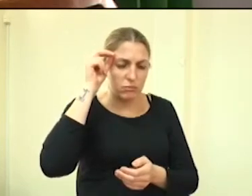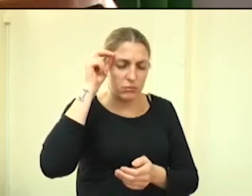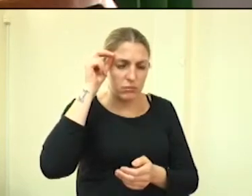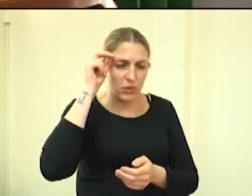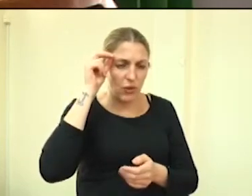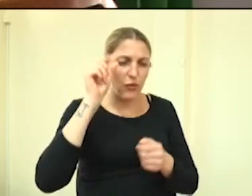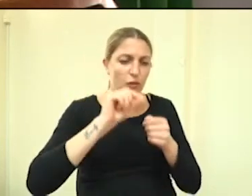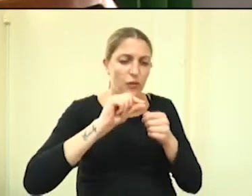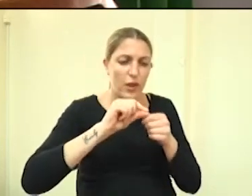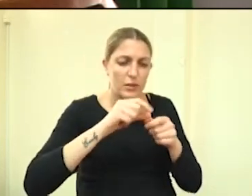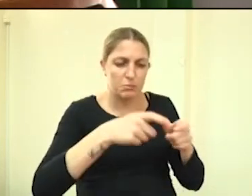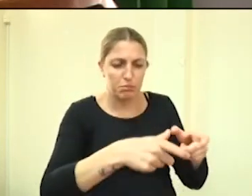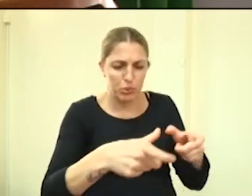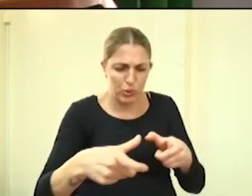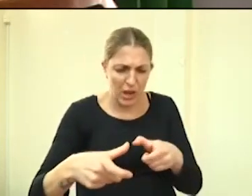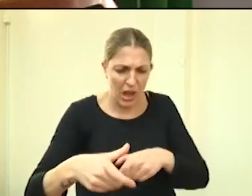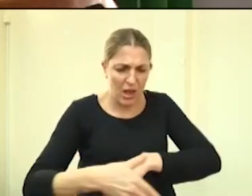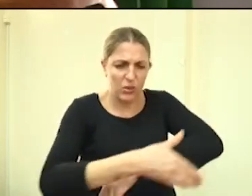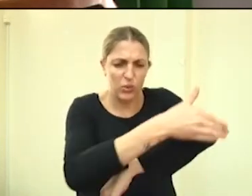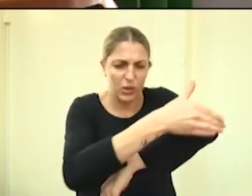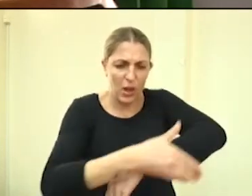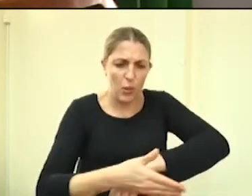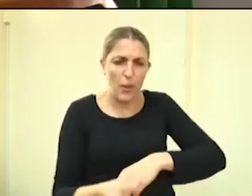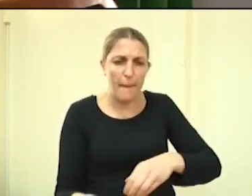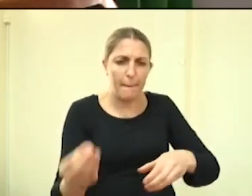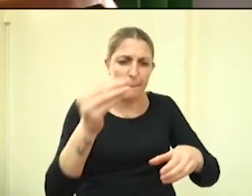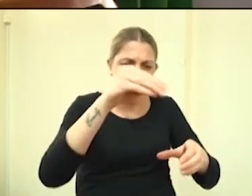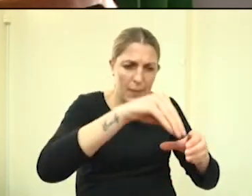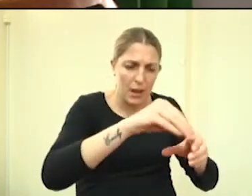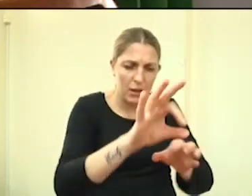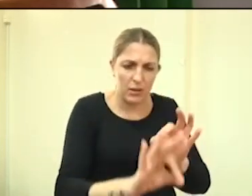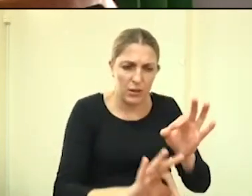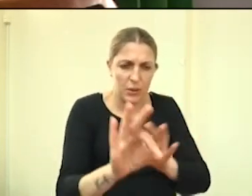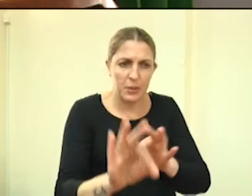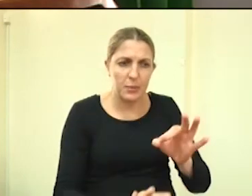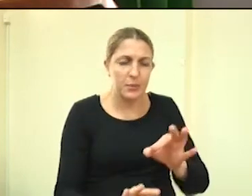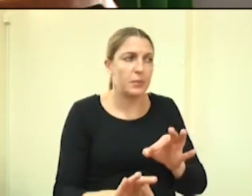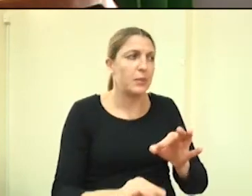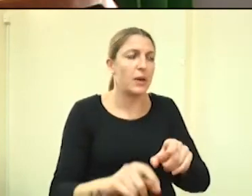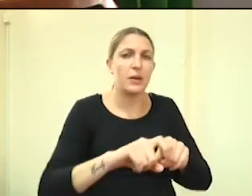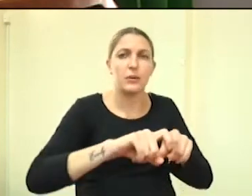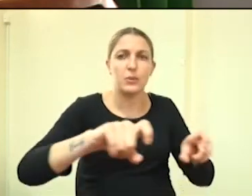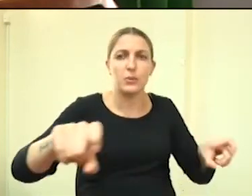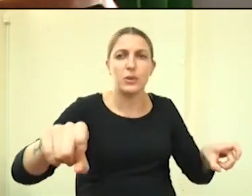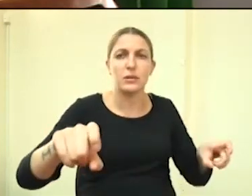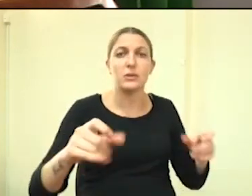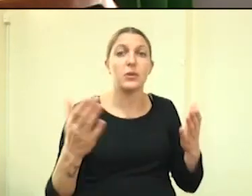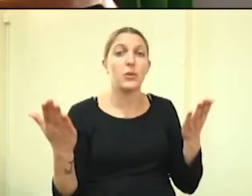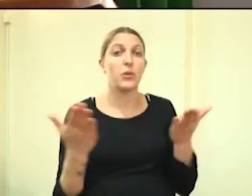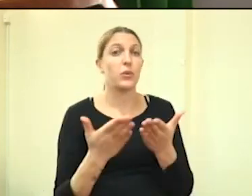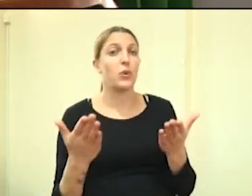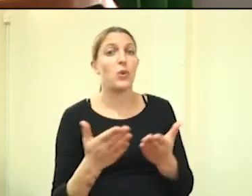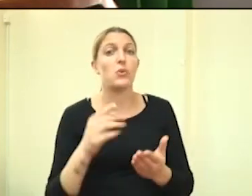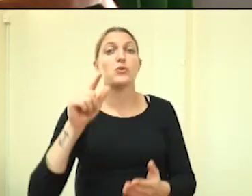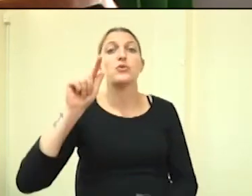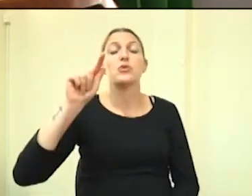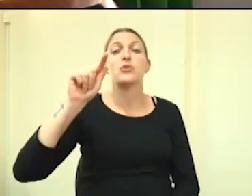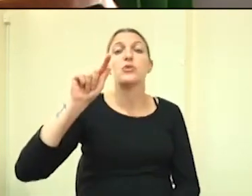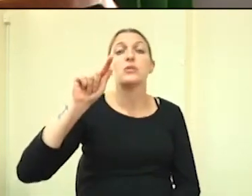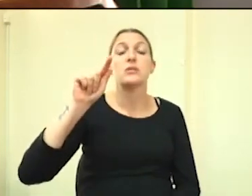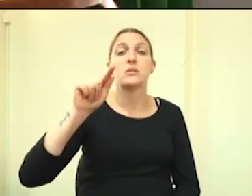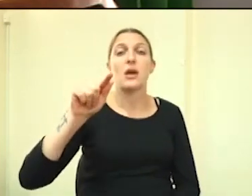de mais de 5, 6, 7 meses, continua ainda do mesmo jeito, rachando o